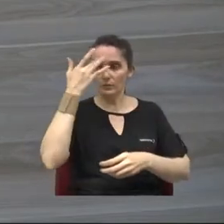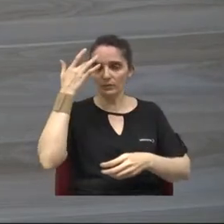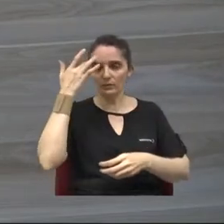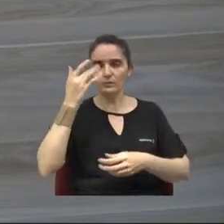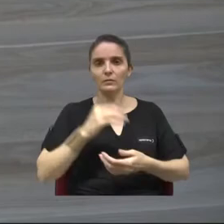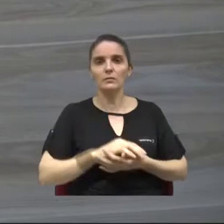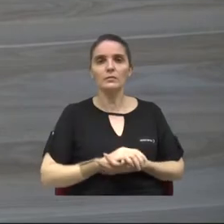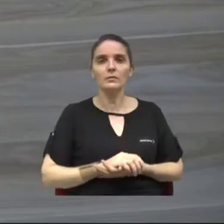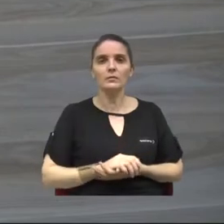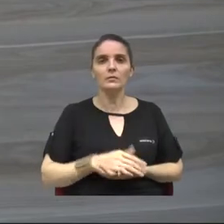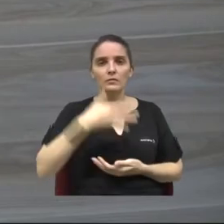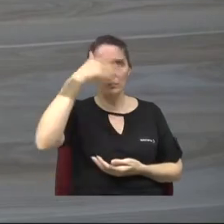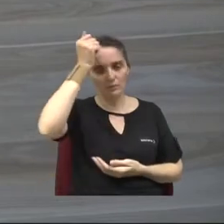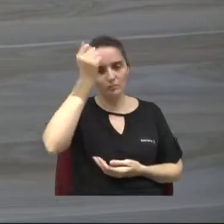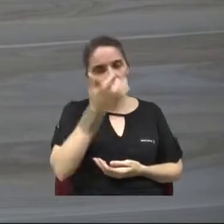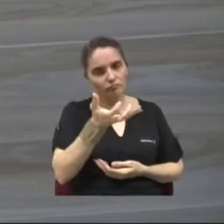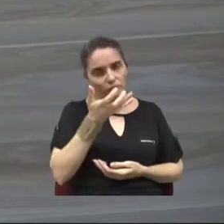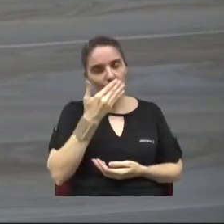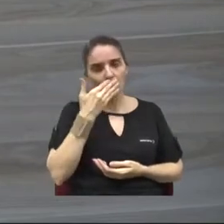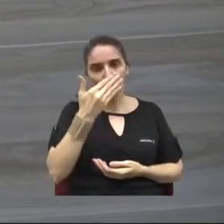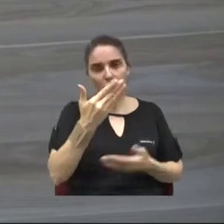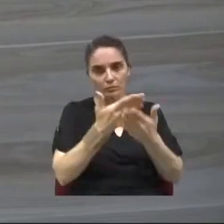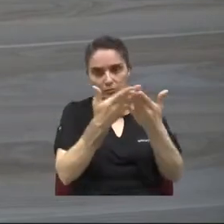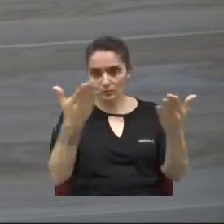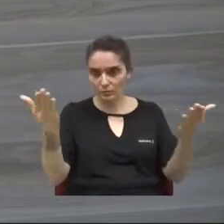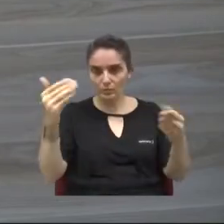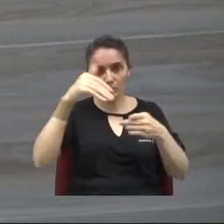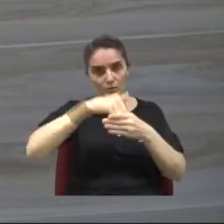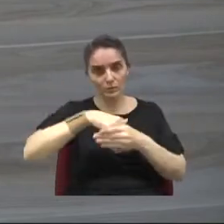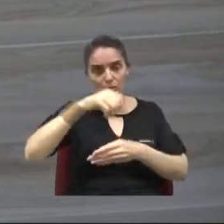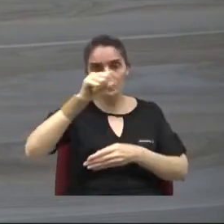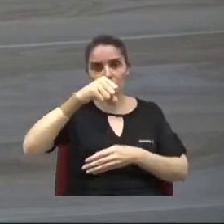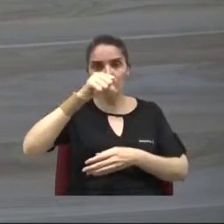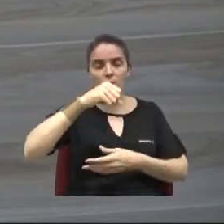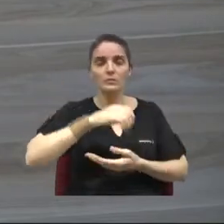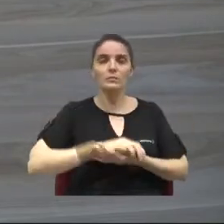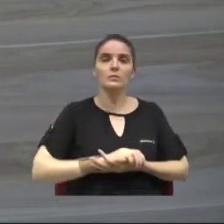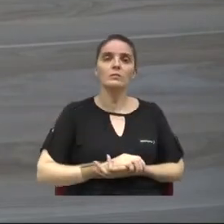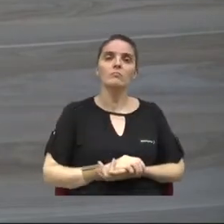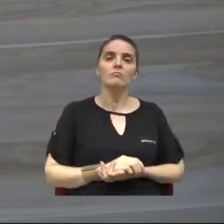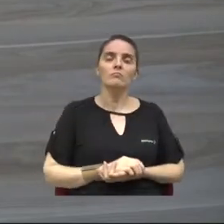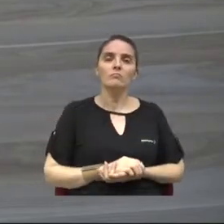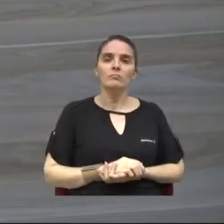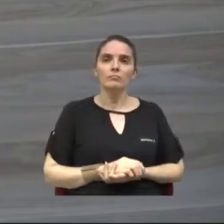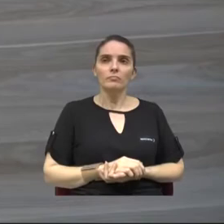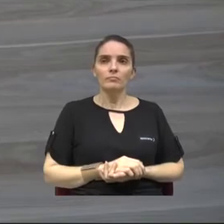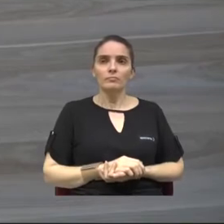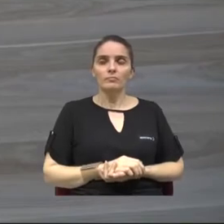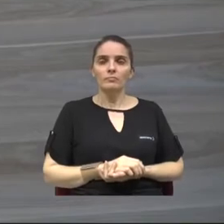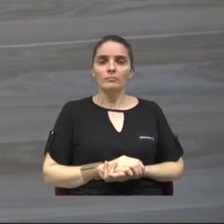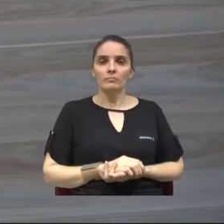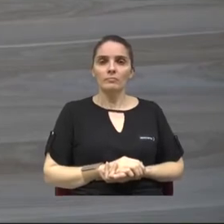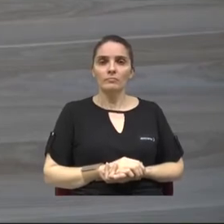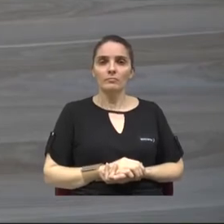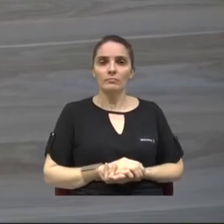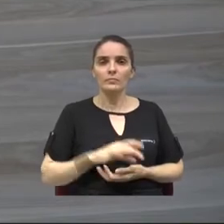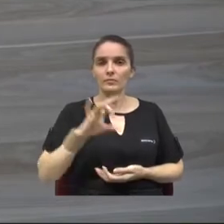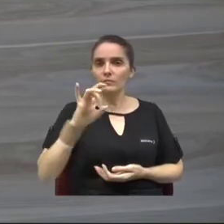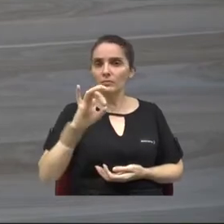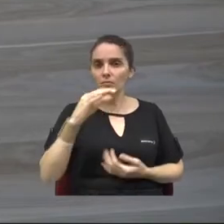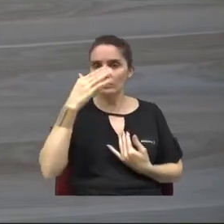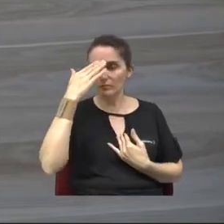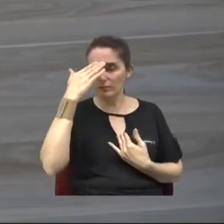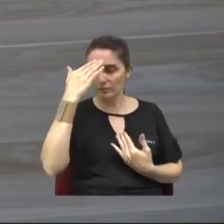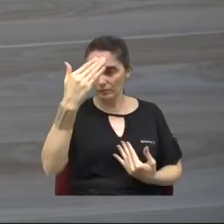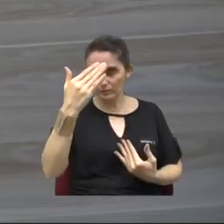o meu desejo. Peço o voto favorável de todos os nobres colegas, para que possamos, não só a minha gratidão, mas